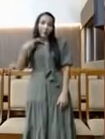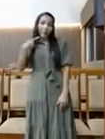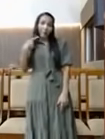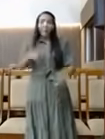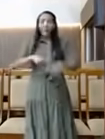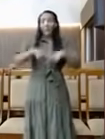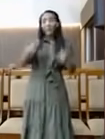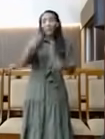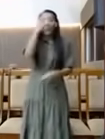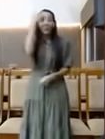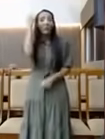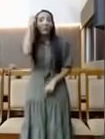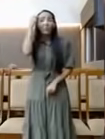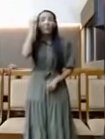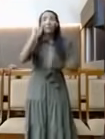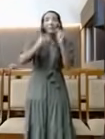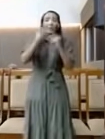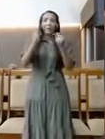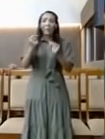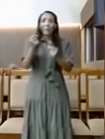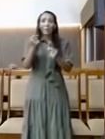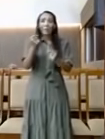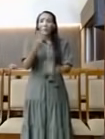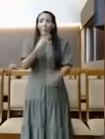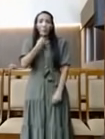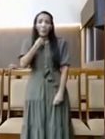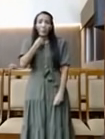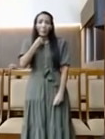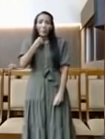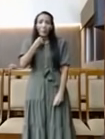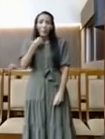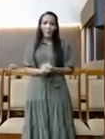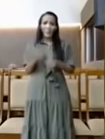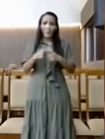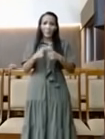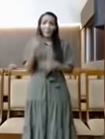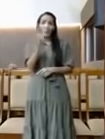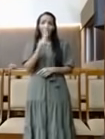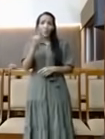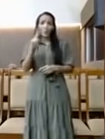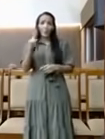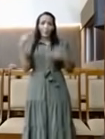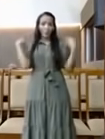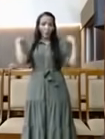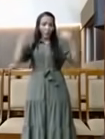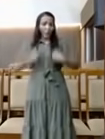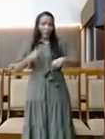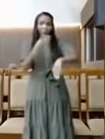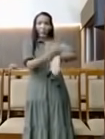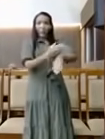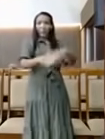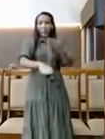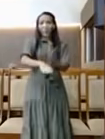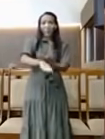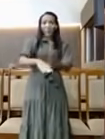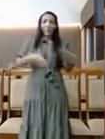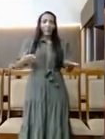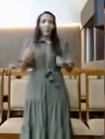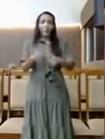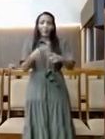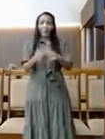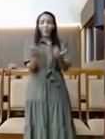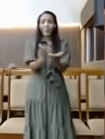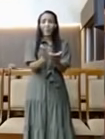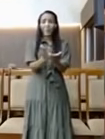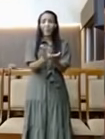gato tem praia não é assim tá aí eu vou na praia aí a mulher tu não vai apanhar de perto esse não é porque senão e me ver